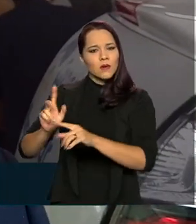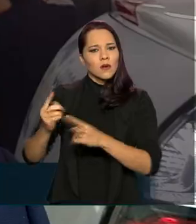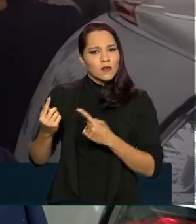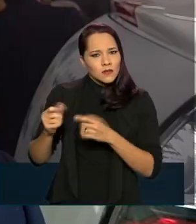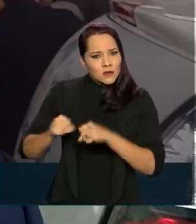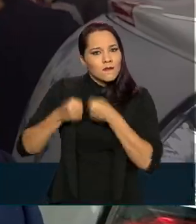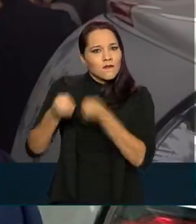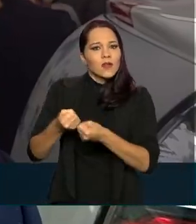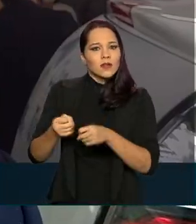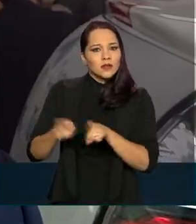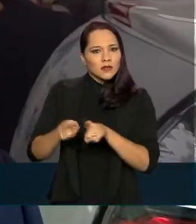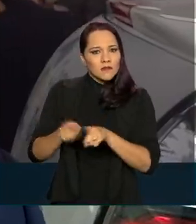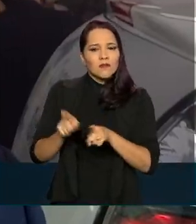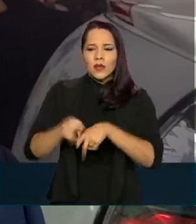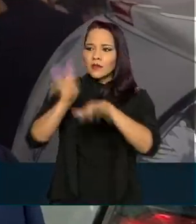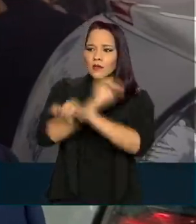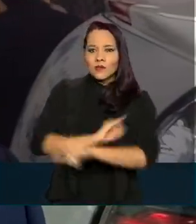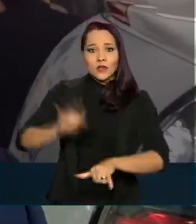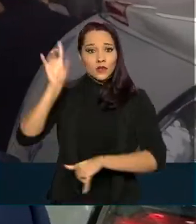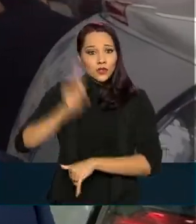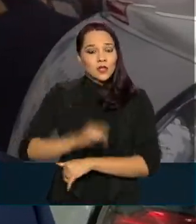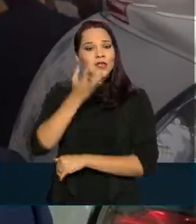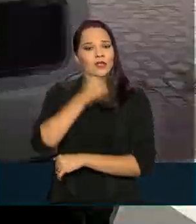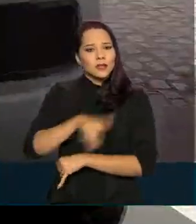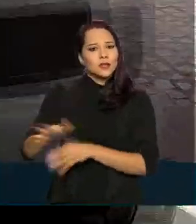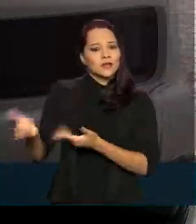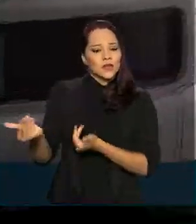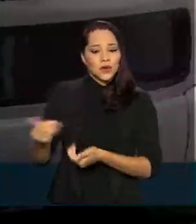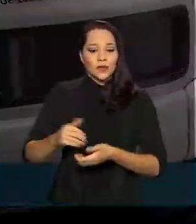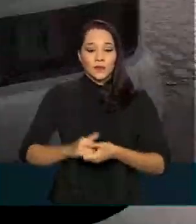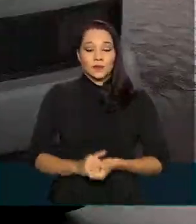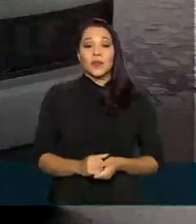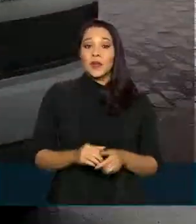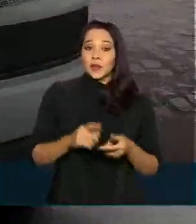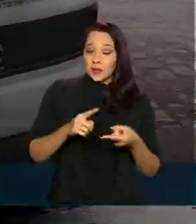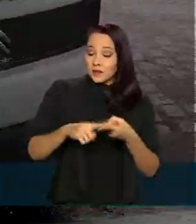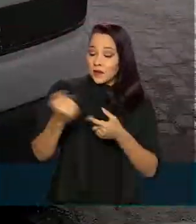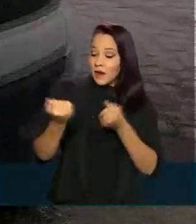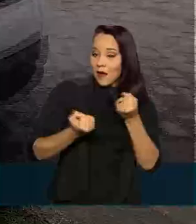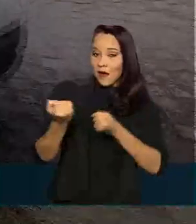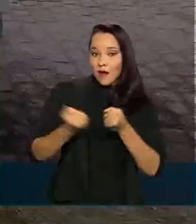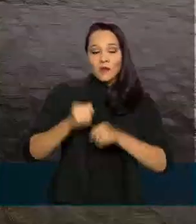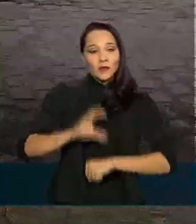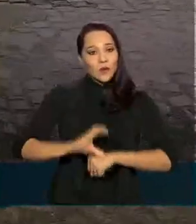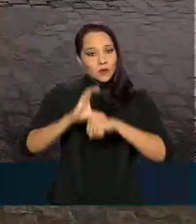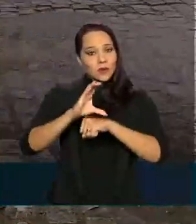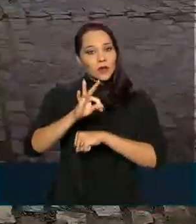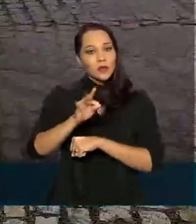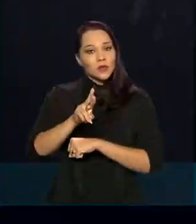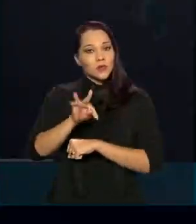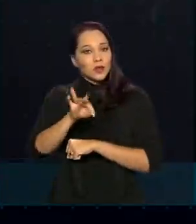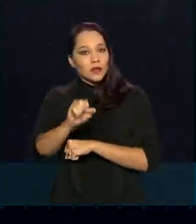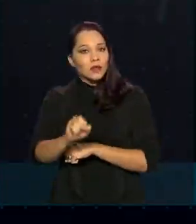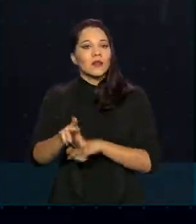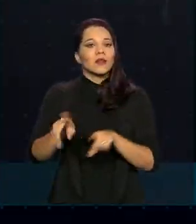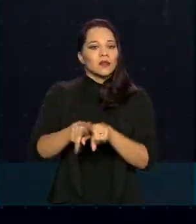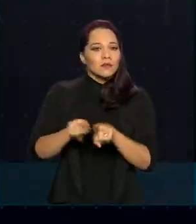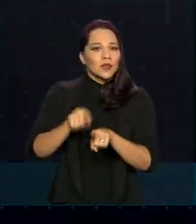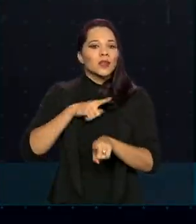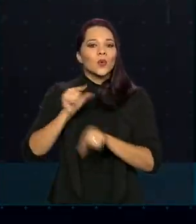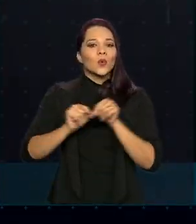e na promoção dos direitos das nossas crianças e adolescentes. Além de carros, os conselhos tutelares também recebem